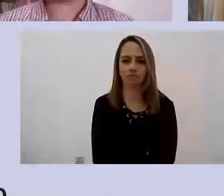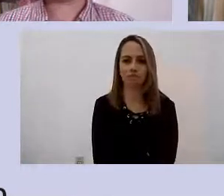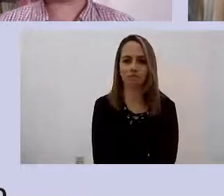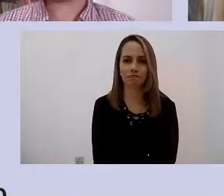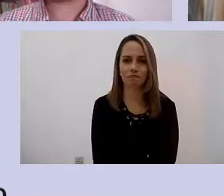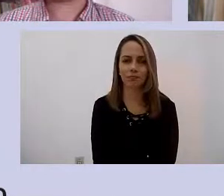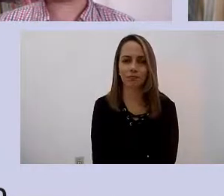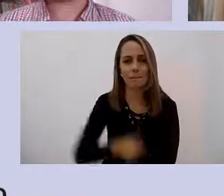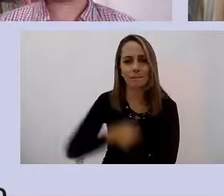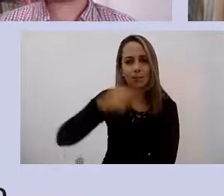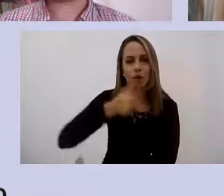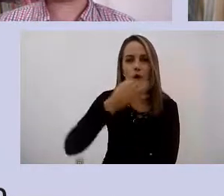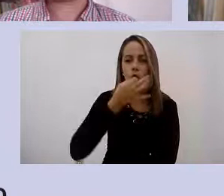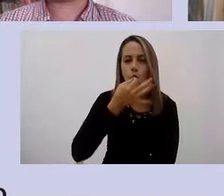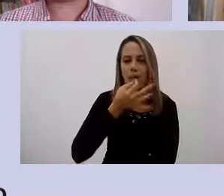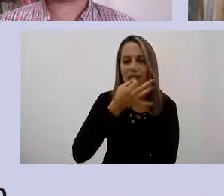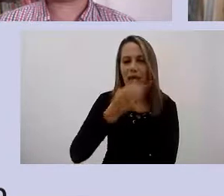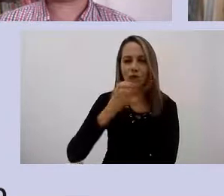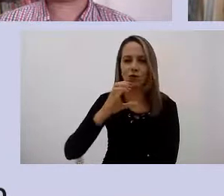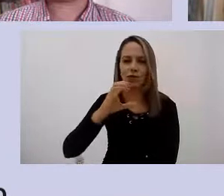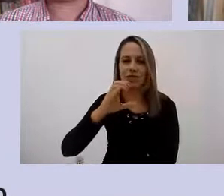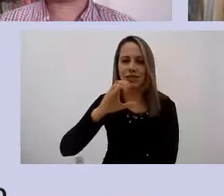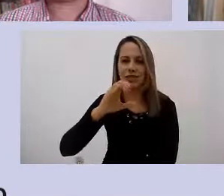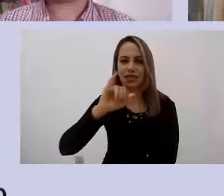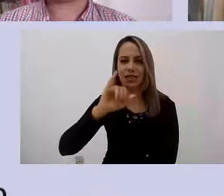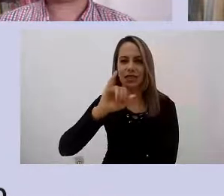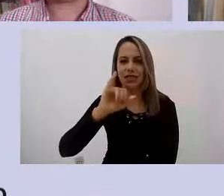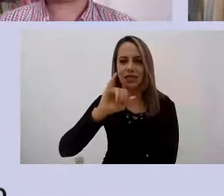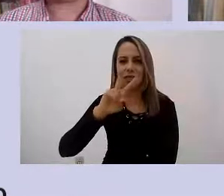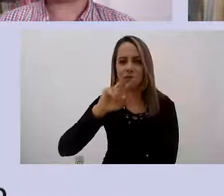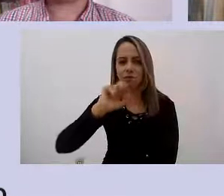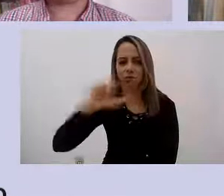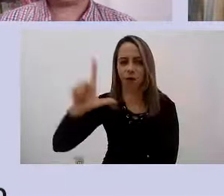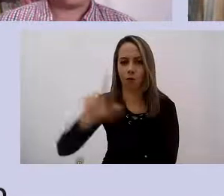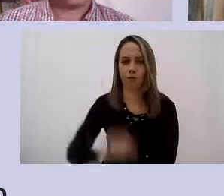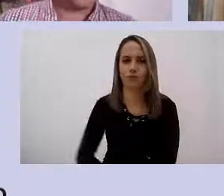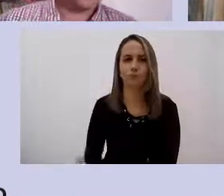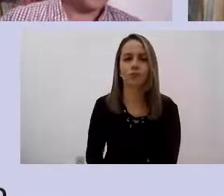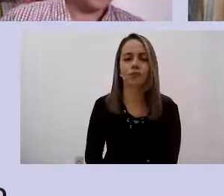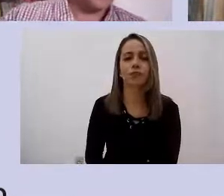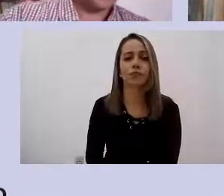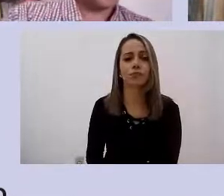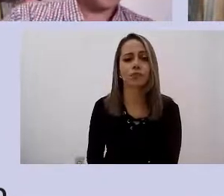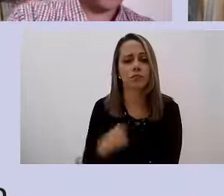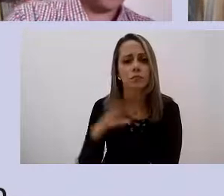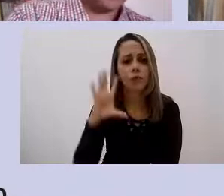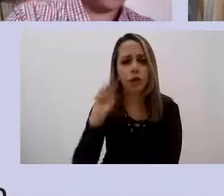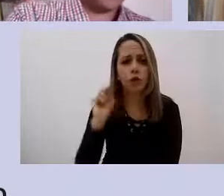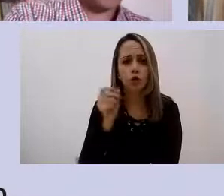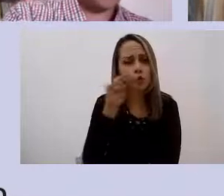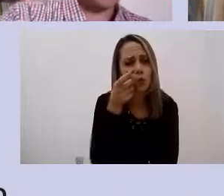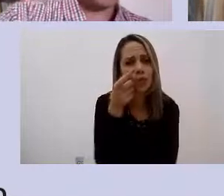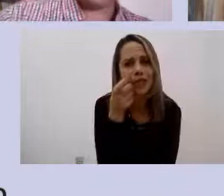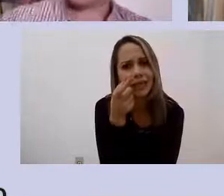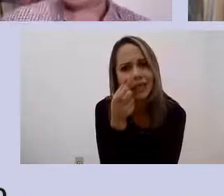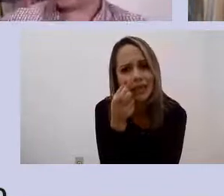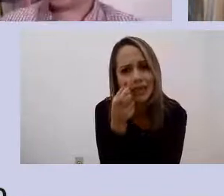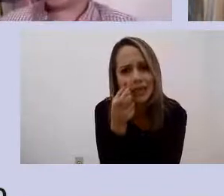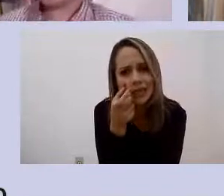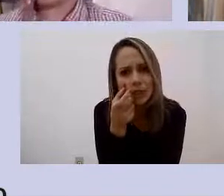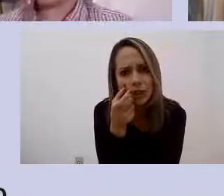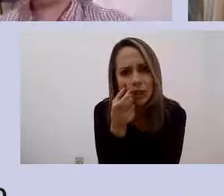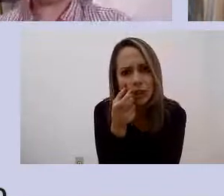comentário do Simval sobre o gosto e a necessidade. O que me parece muito interessante quando a gente estuda essas